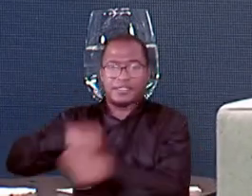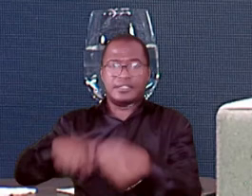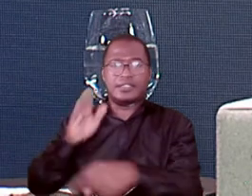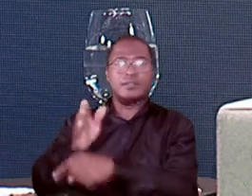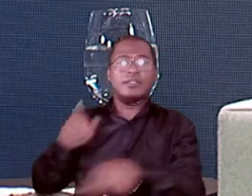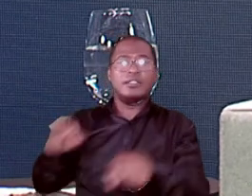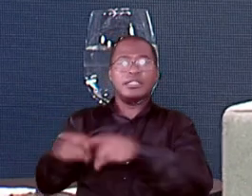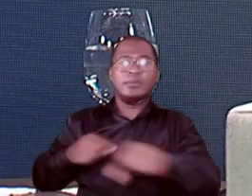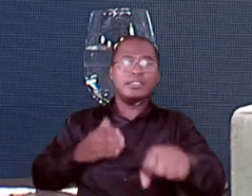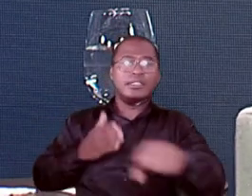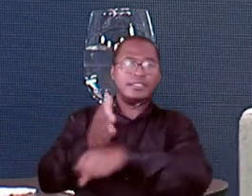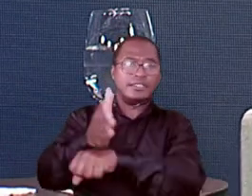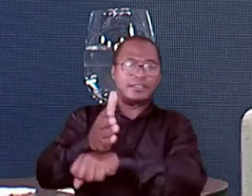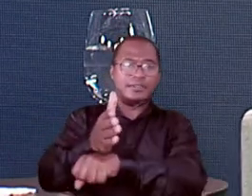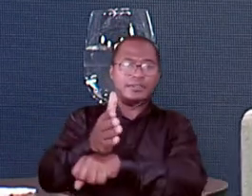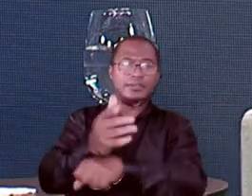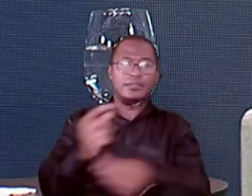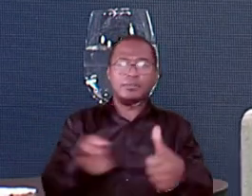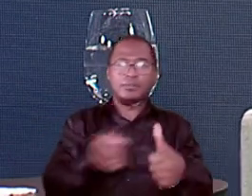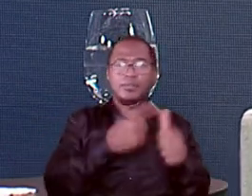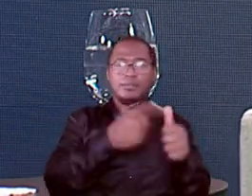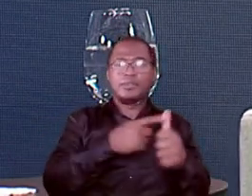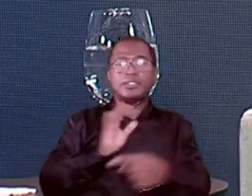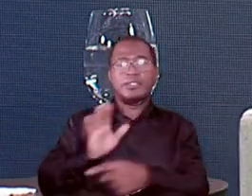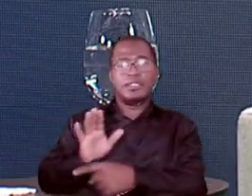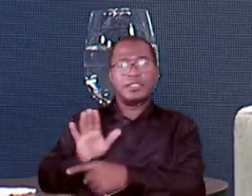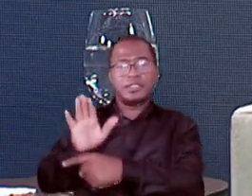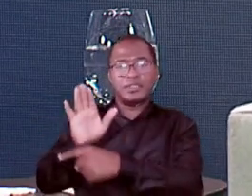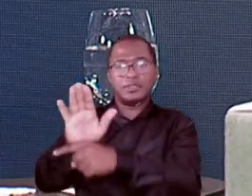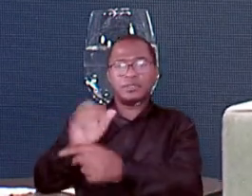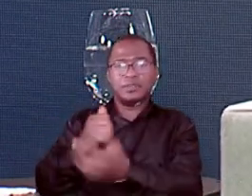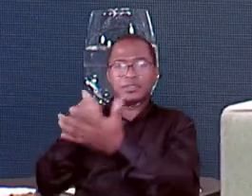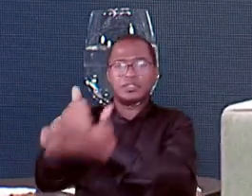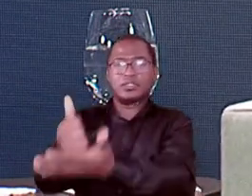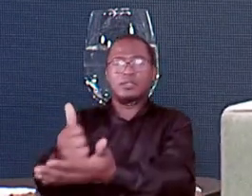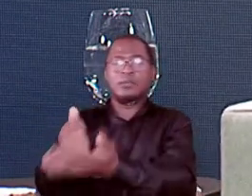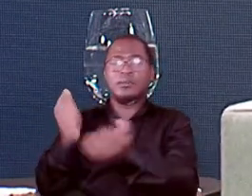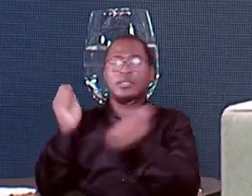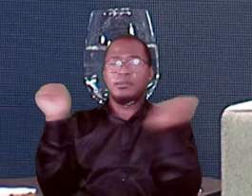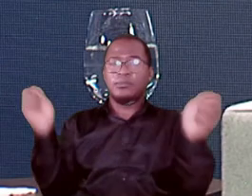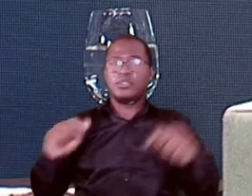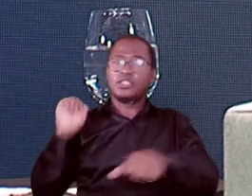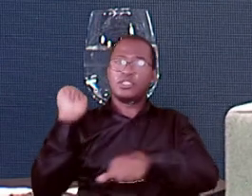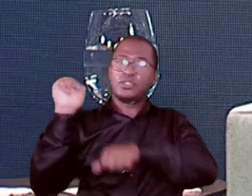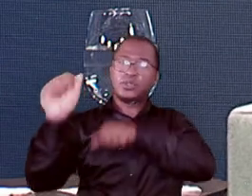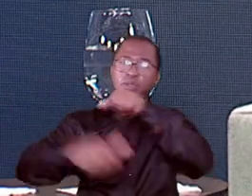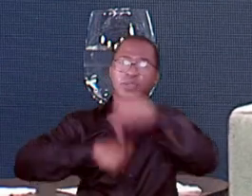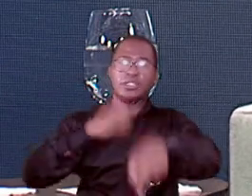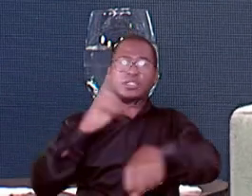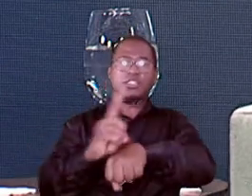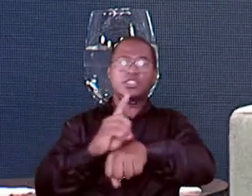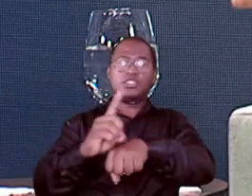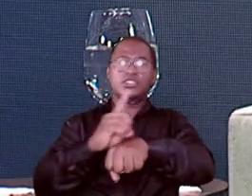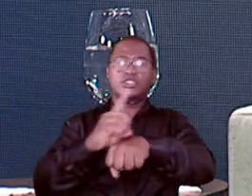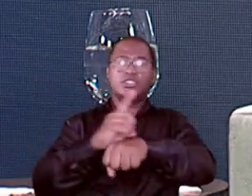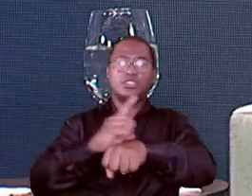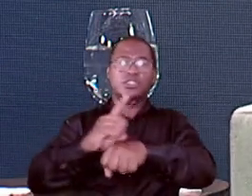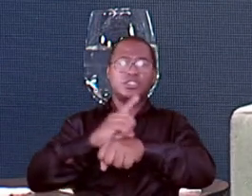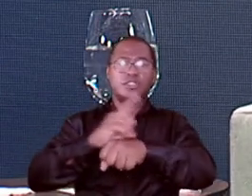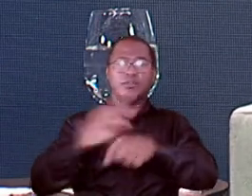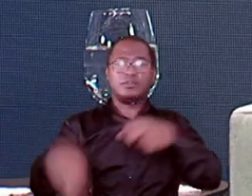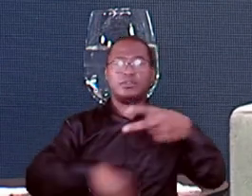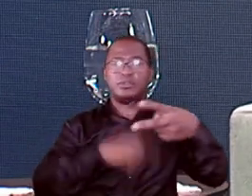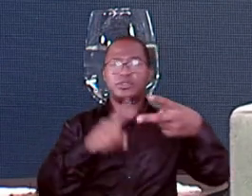ajudar o cliente na sua transformação digital na sua jornada de evolução digital e o segundo ponto